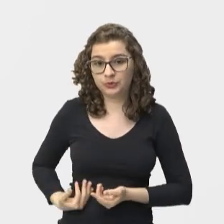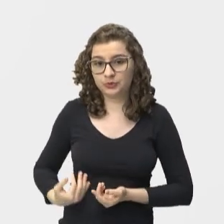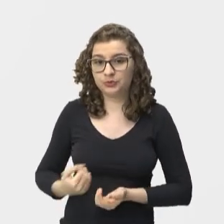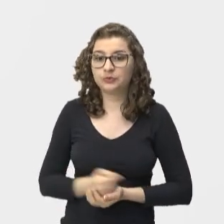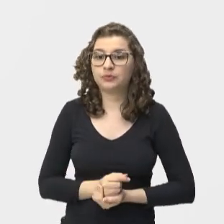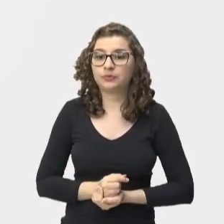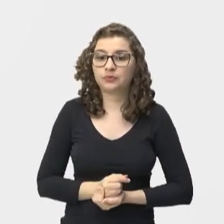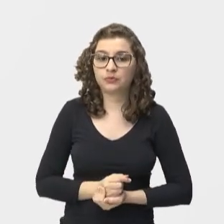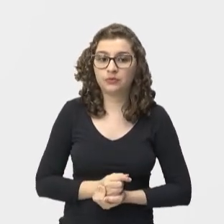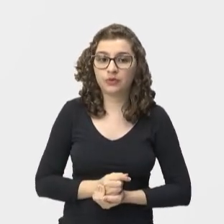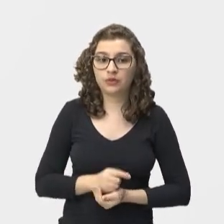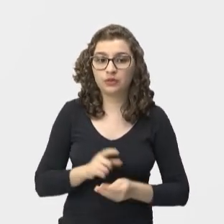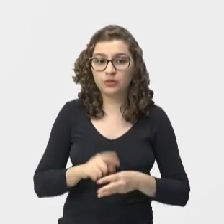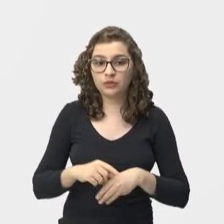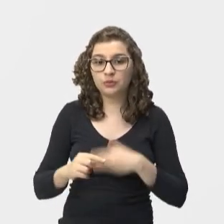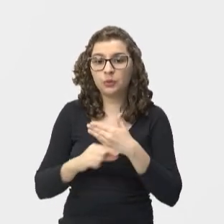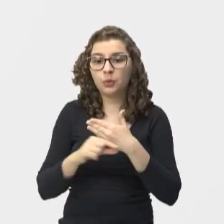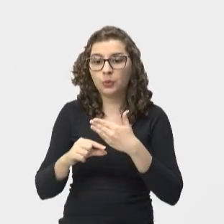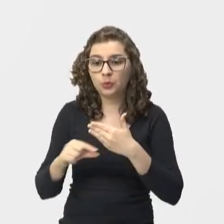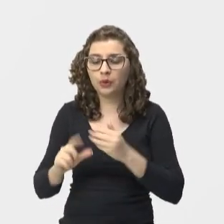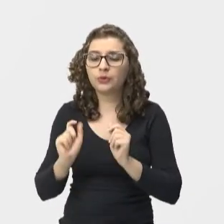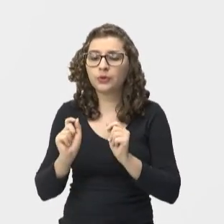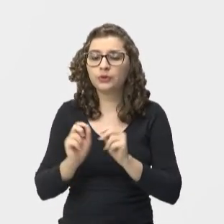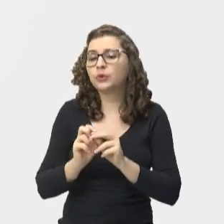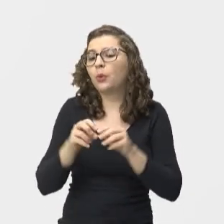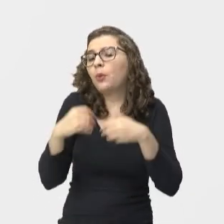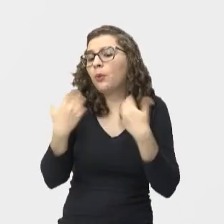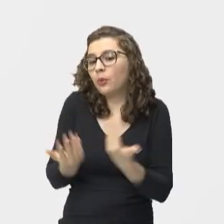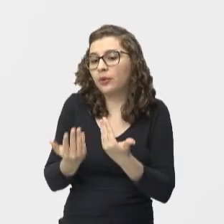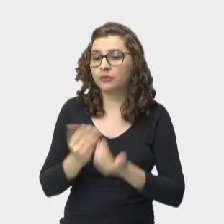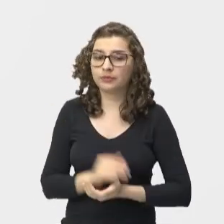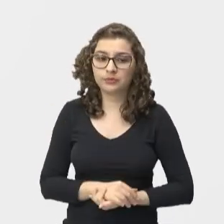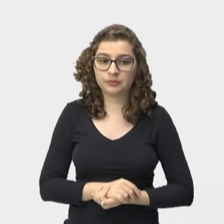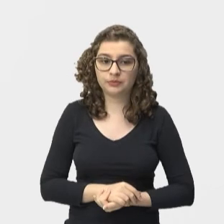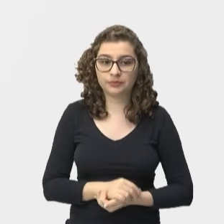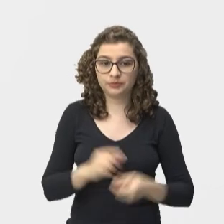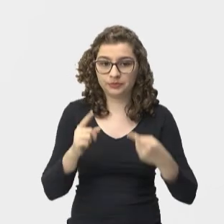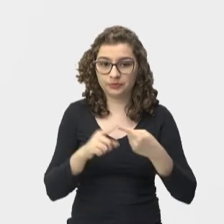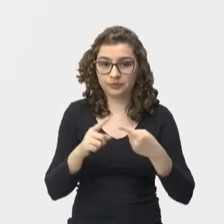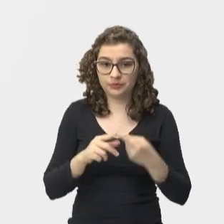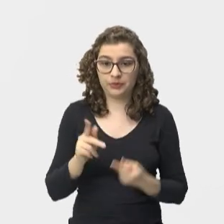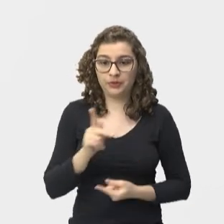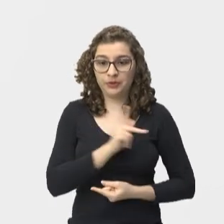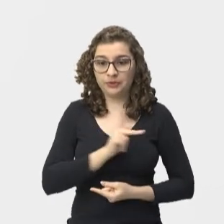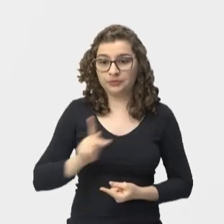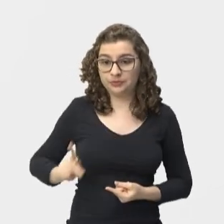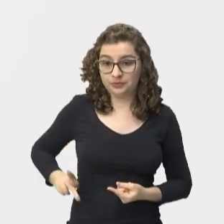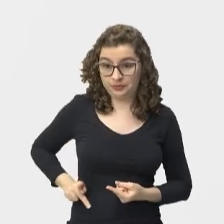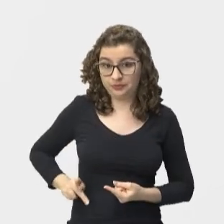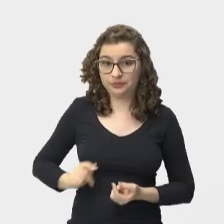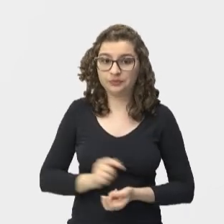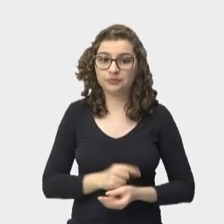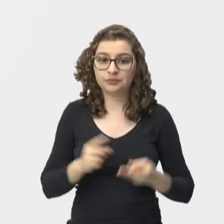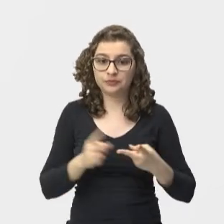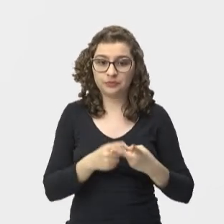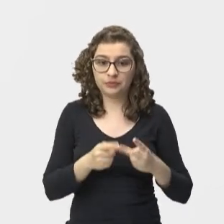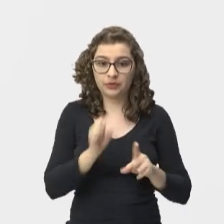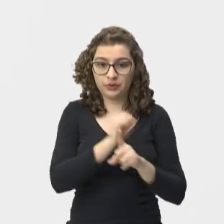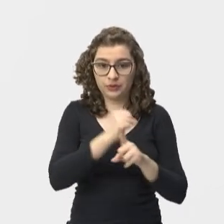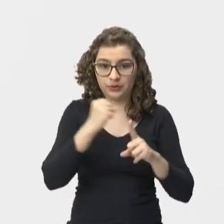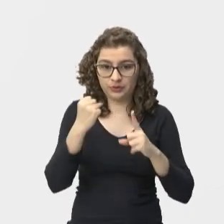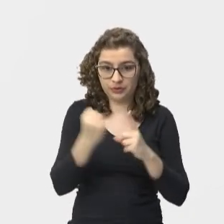estes autores, podemos citar o Presidente da República, a sociedade